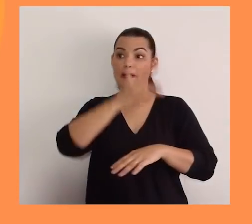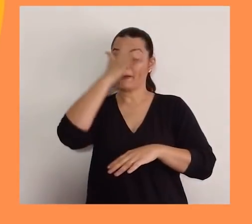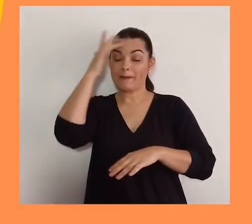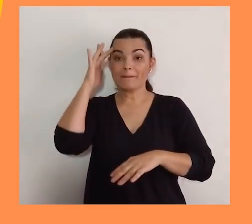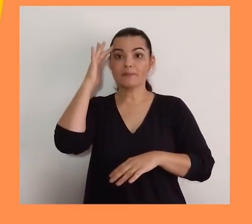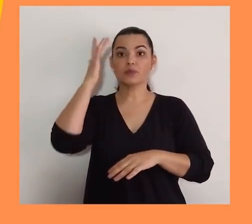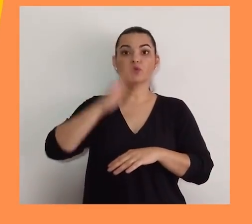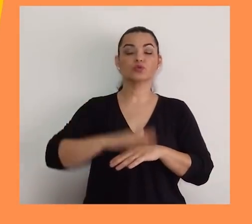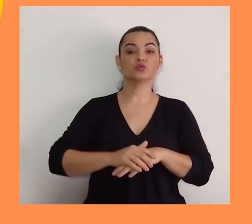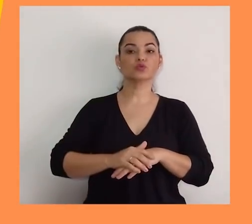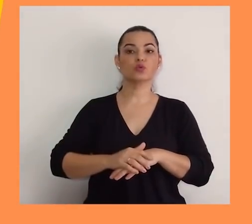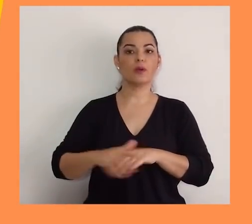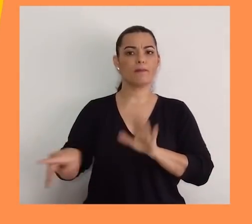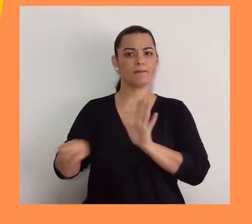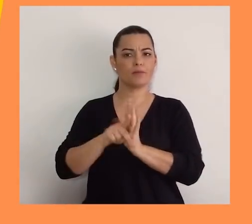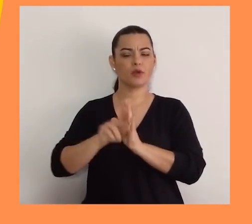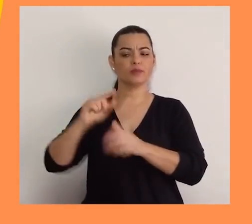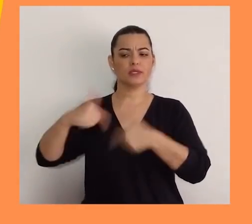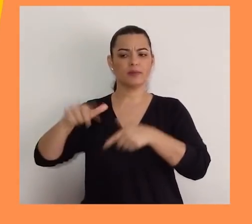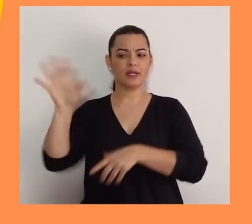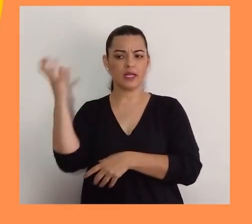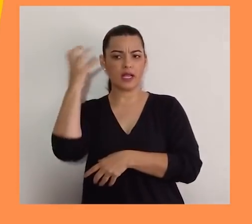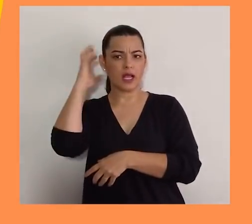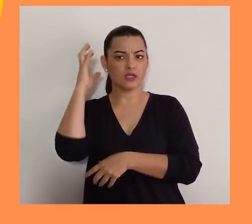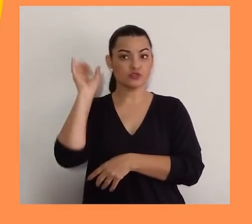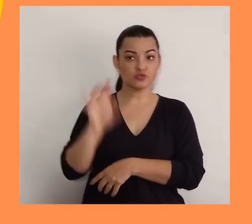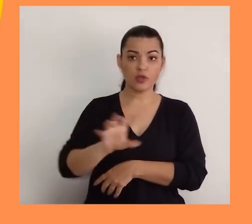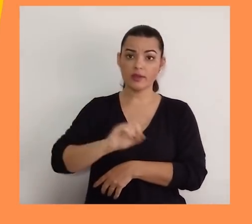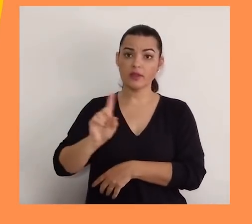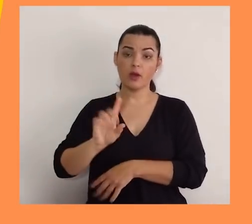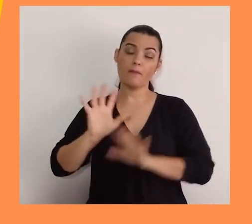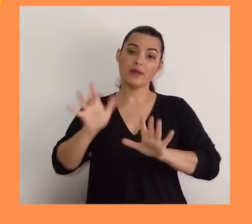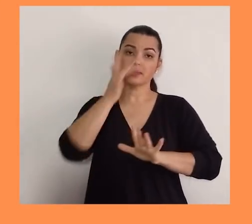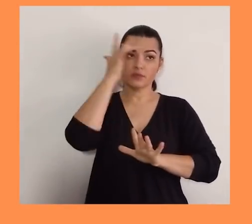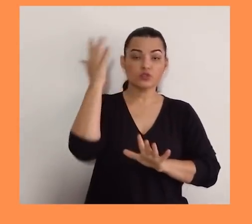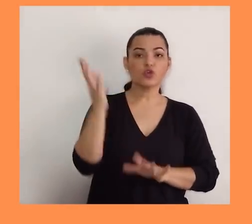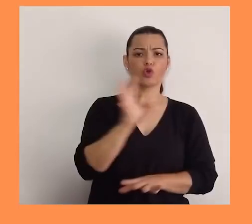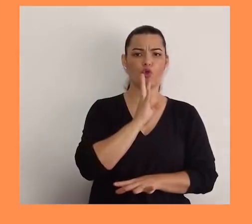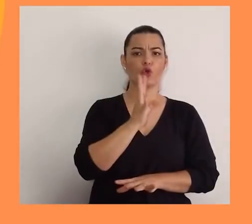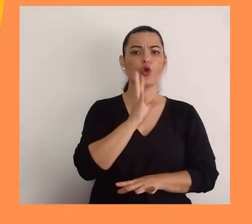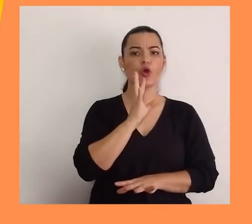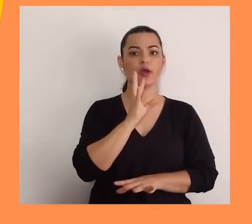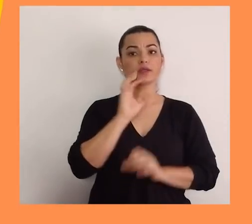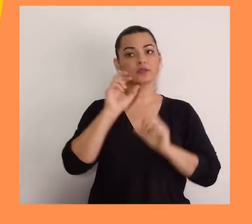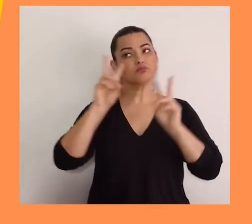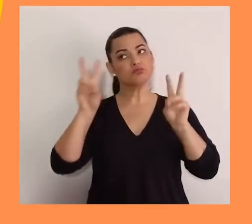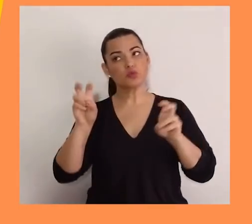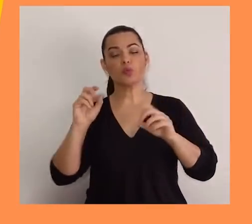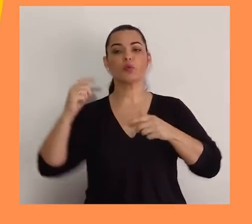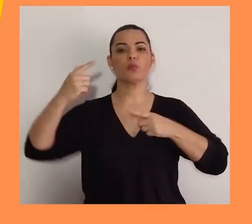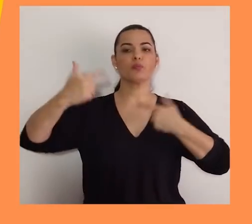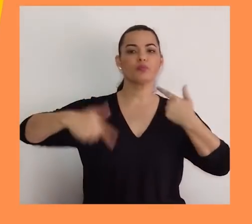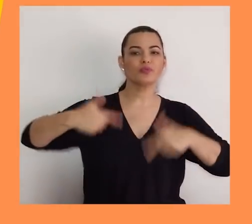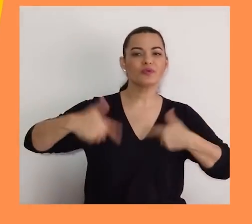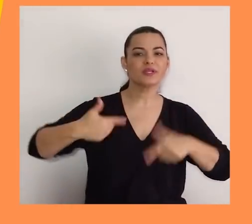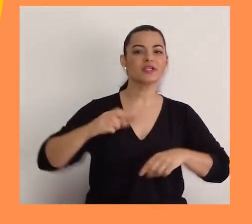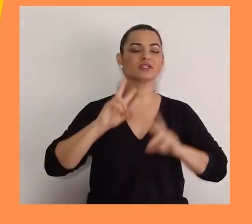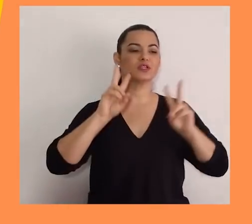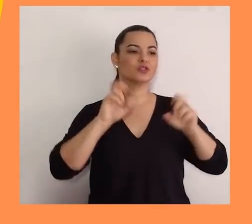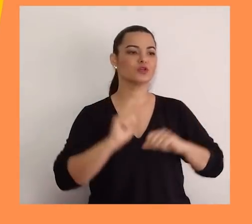naquele assunto. Pode ser sobre política, sobre educação. Então, para ficar mais fácil,